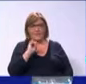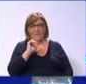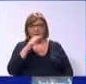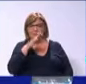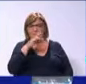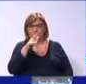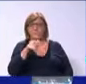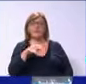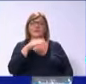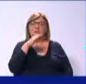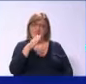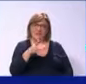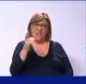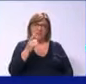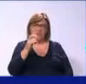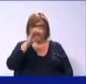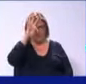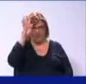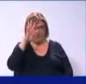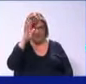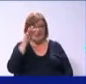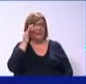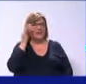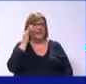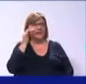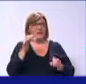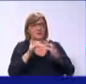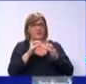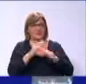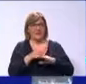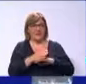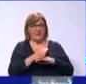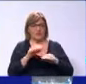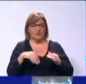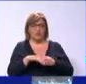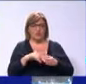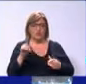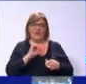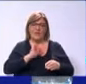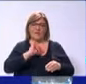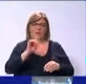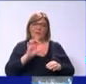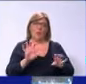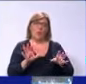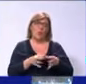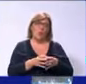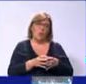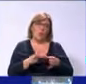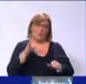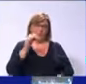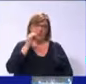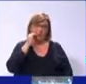afirmações mas dizendo lhe acusando o brasil tentar contactar directamente o jogador e não por intermédio com o que aí seria